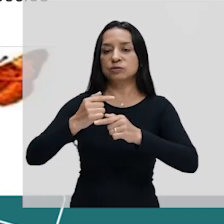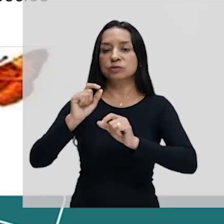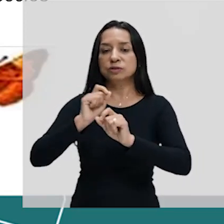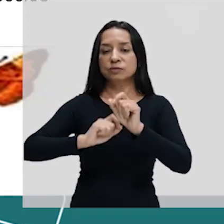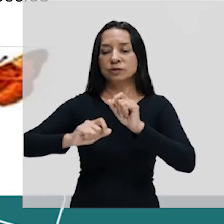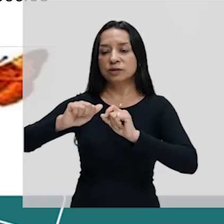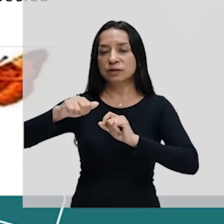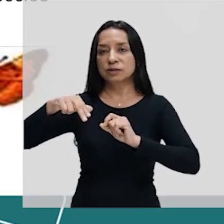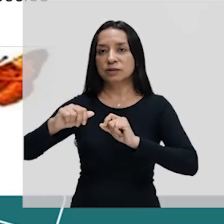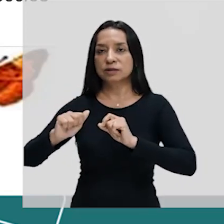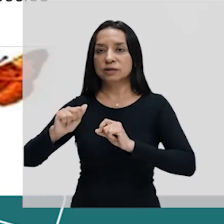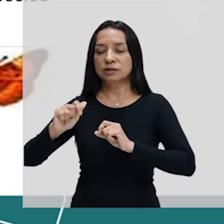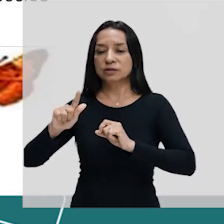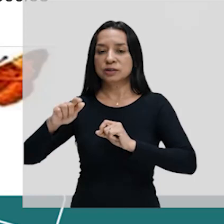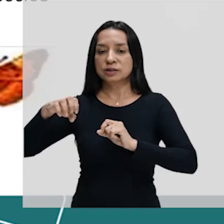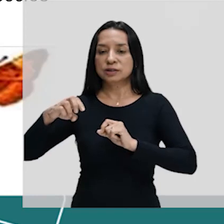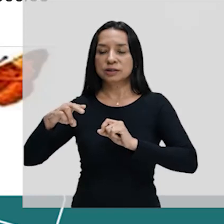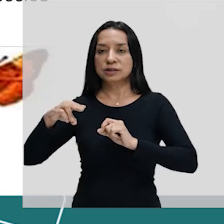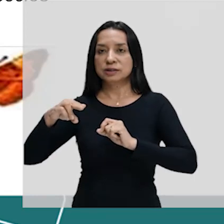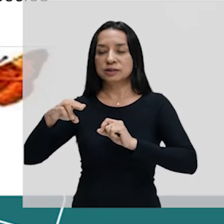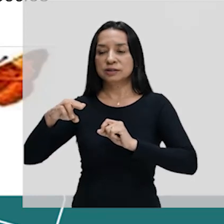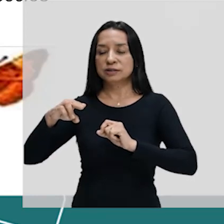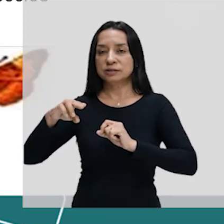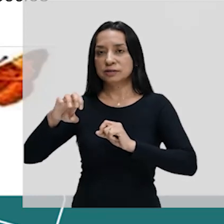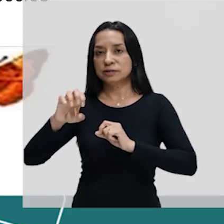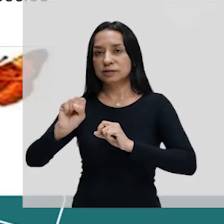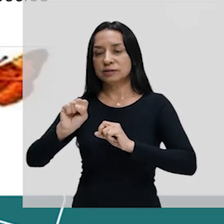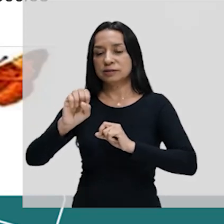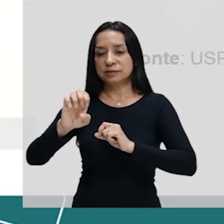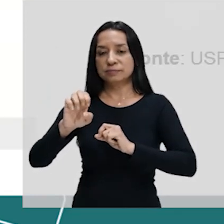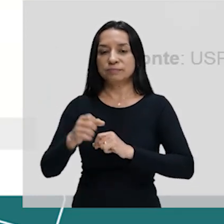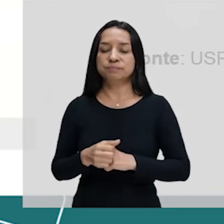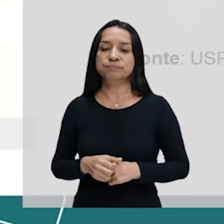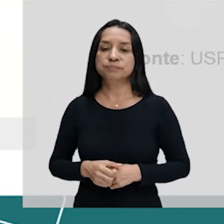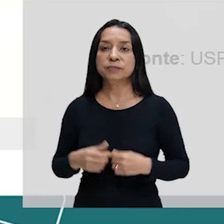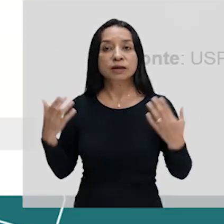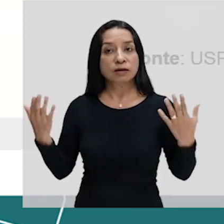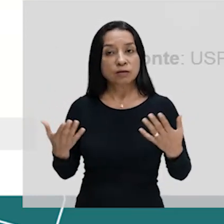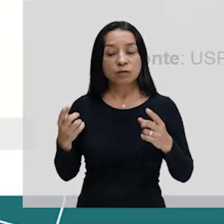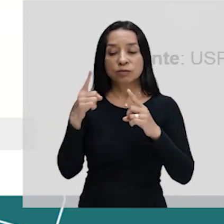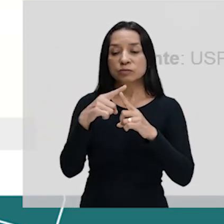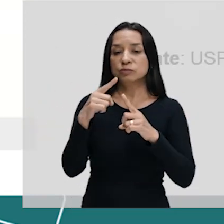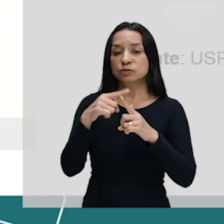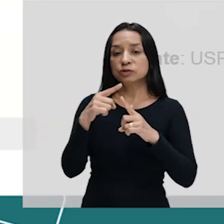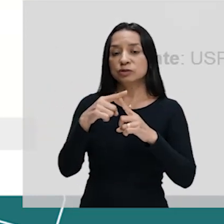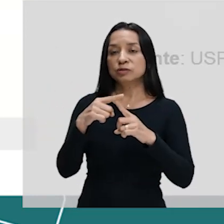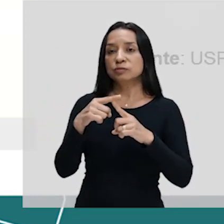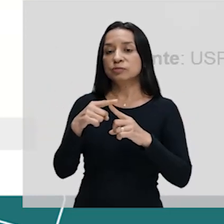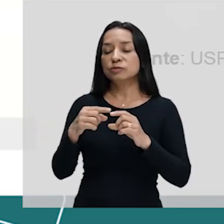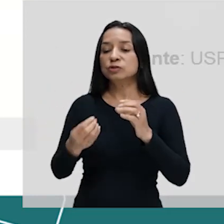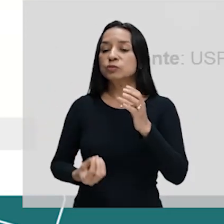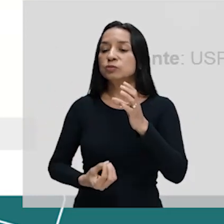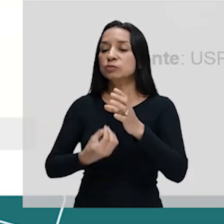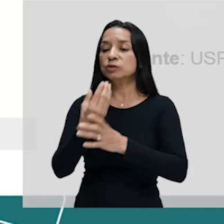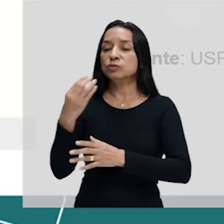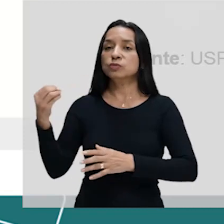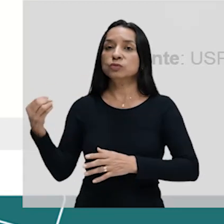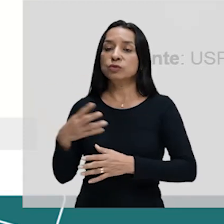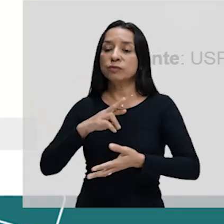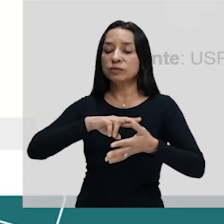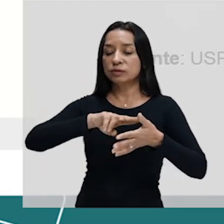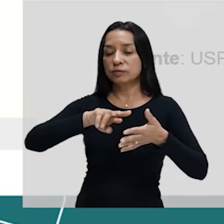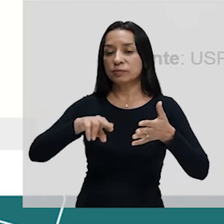ok? Quais são os tipos de especiações? A gente vai falar agora da especiação do